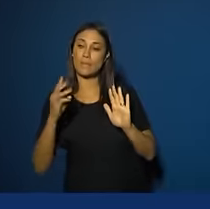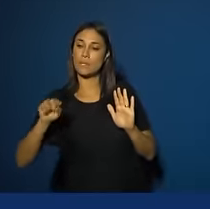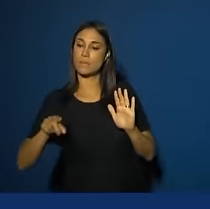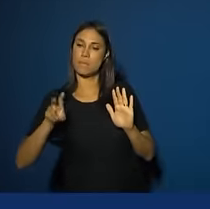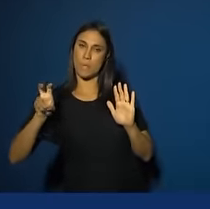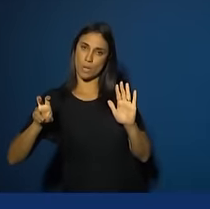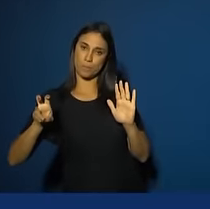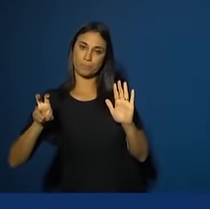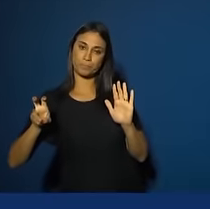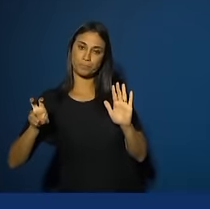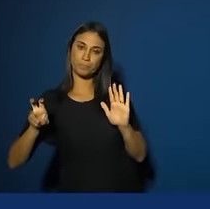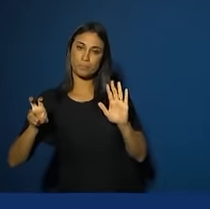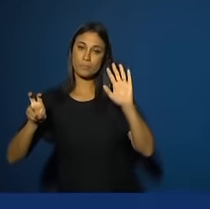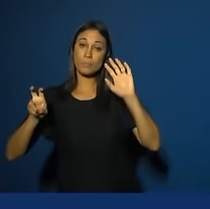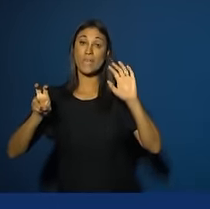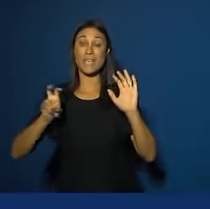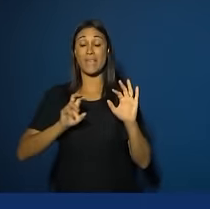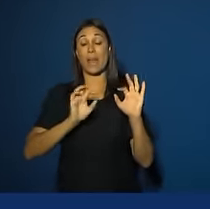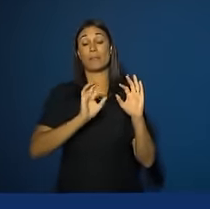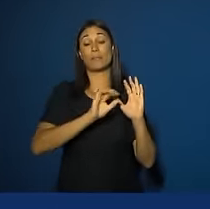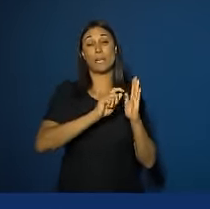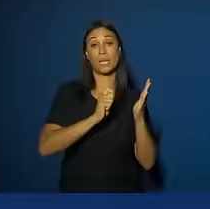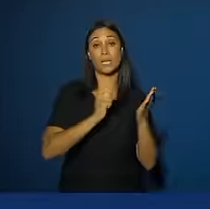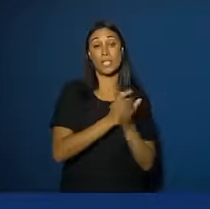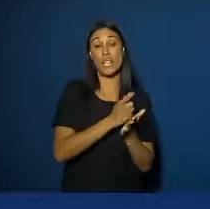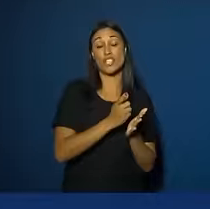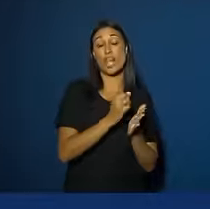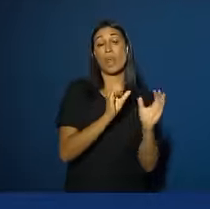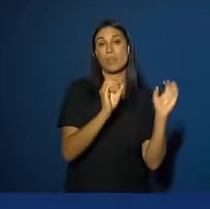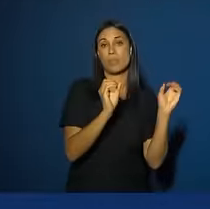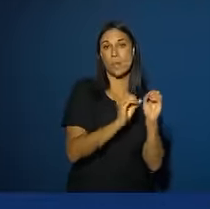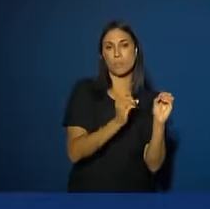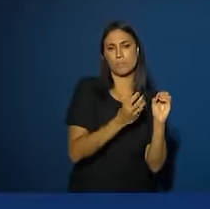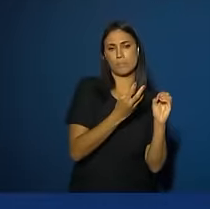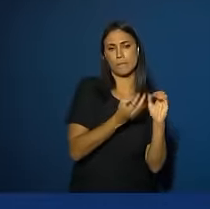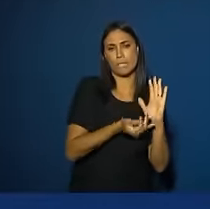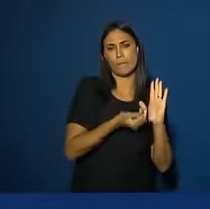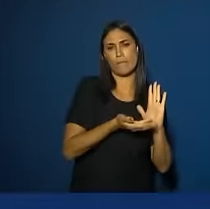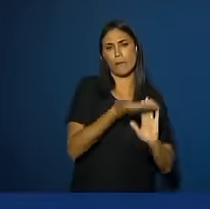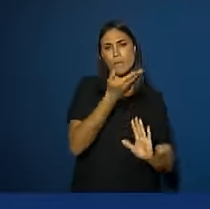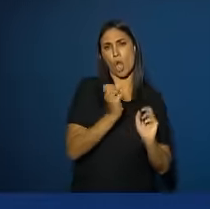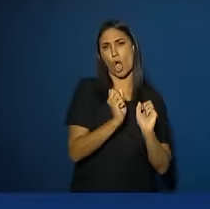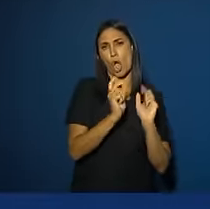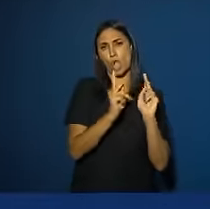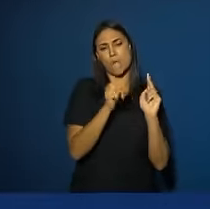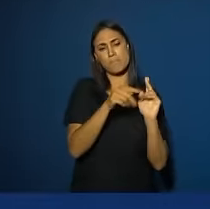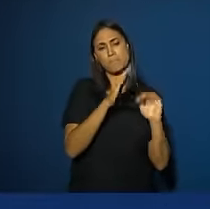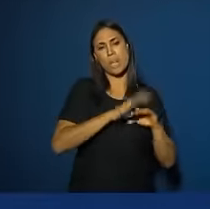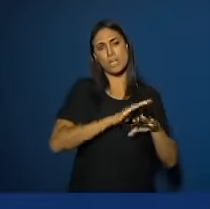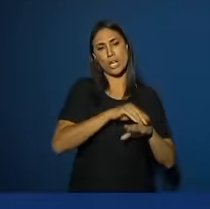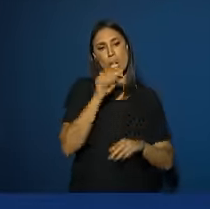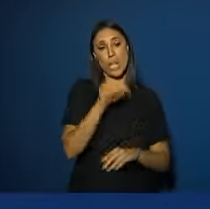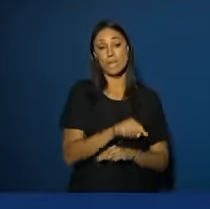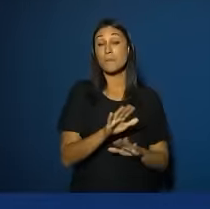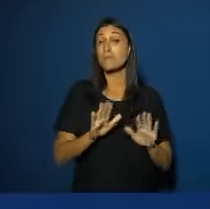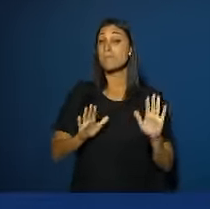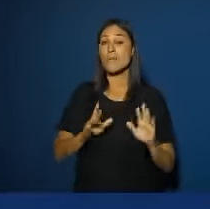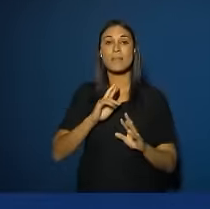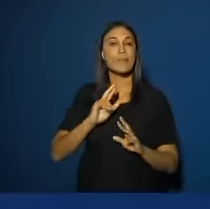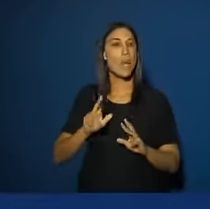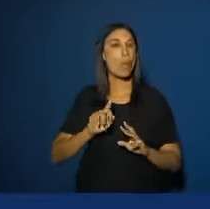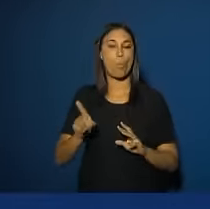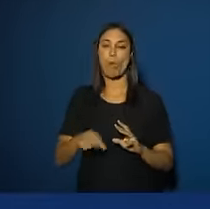3,5 e a taxa neutra, você vai ter 3 de inflação, beleza, pratique a taxa neutra. Só que não